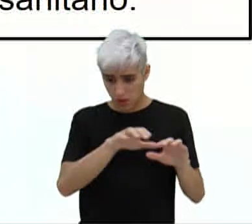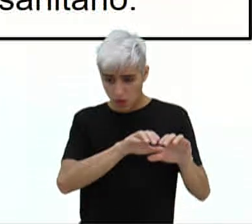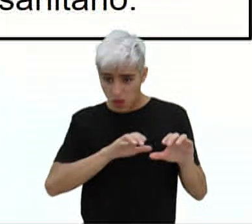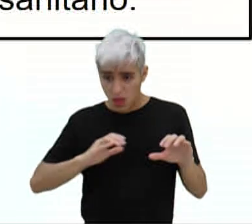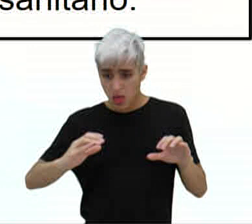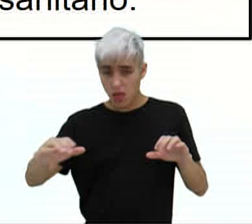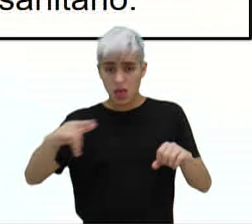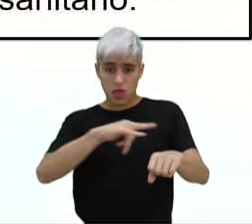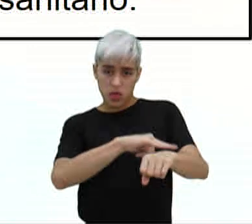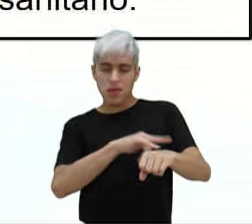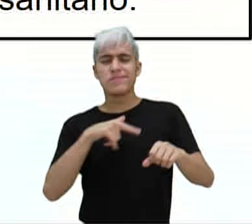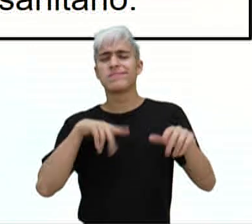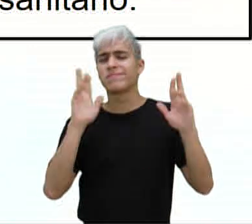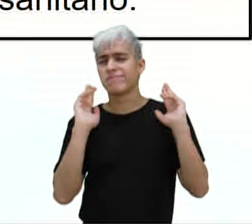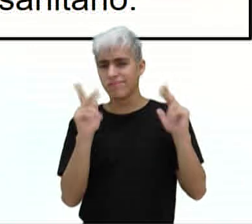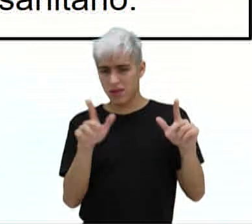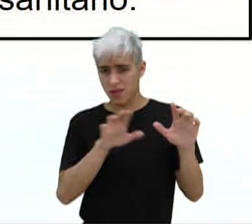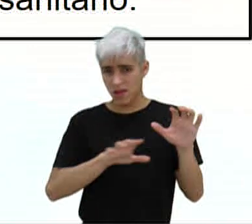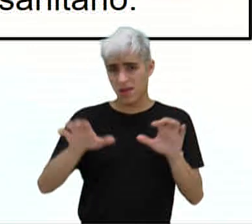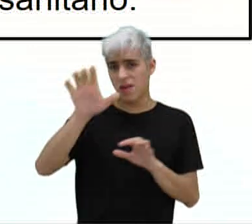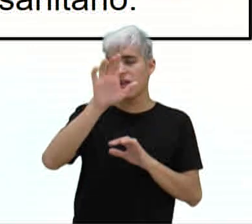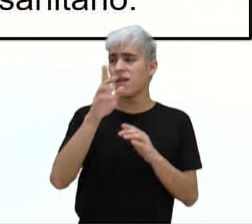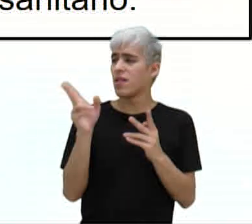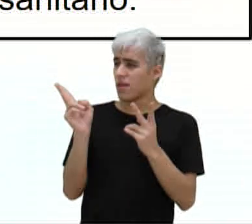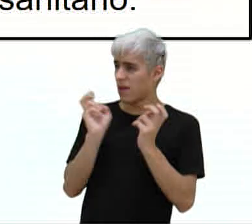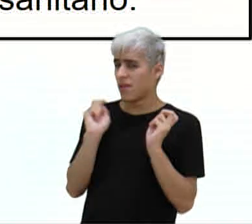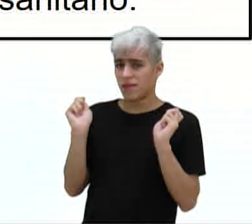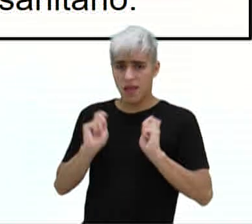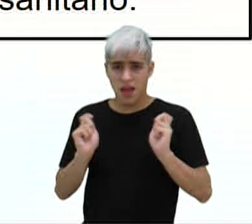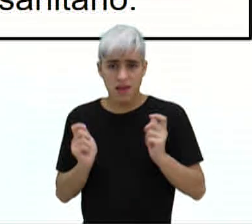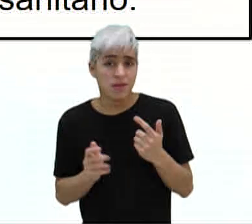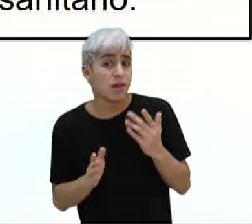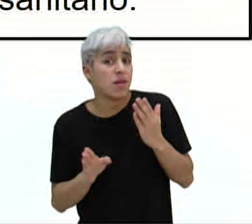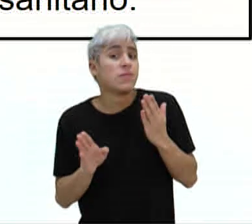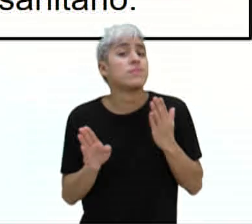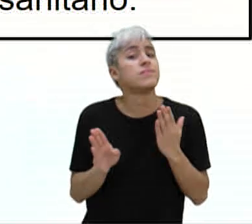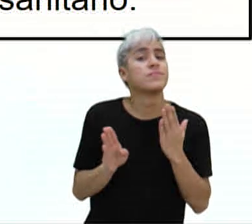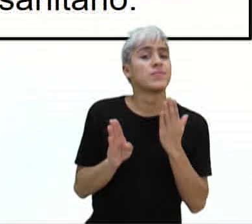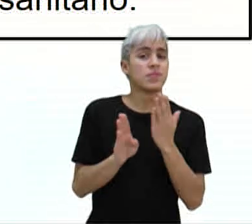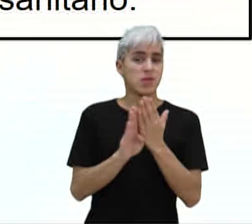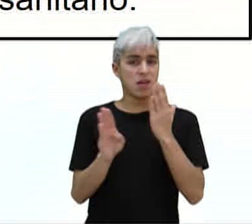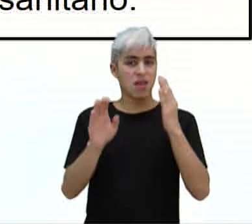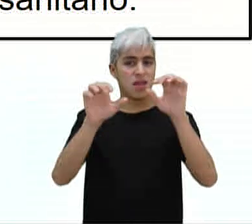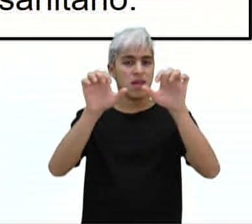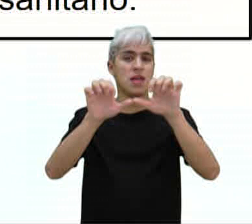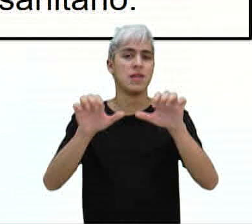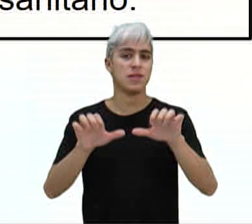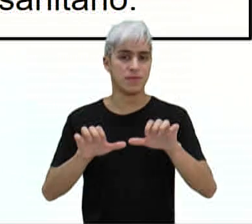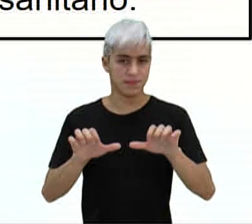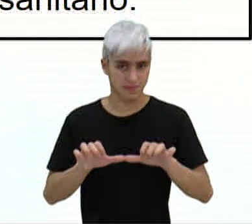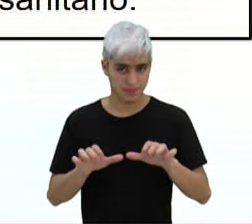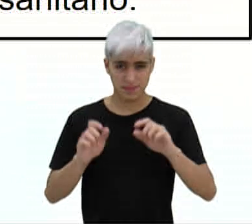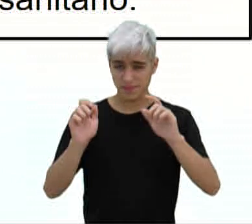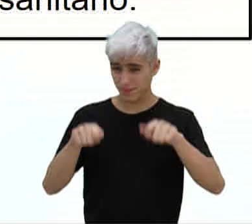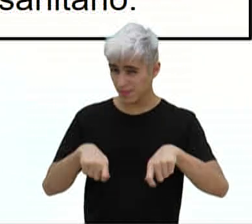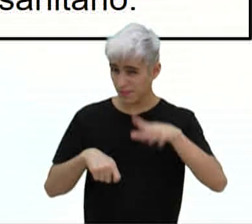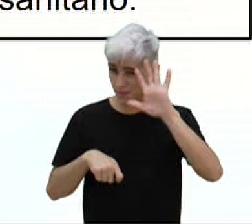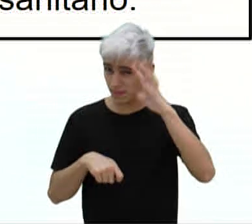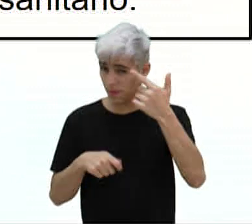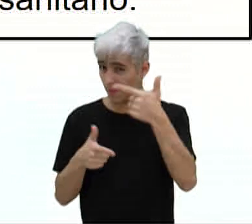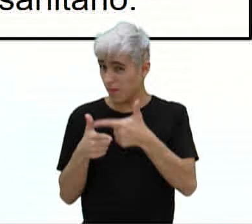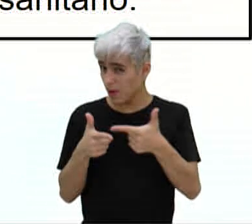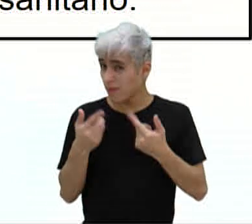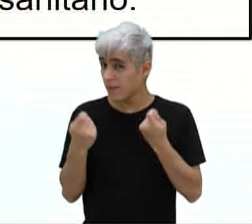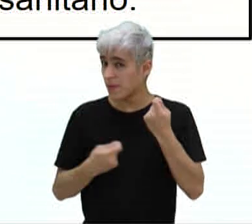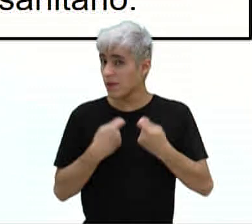fossas, também temos uma diferença regional bem acentuada. Isso é causado por uma questão de infraestrutura. Para resolver esse problema, é